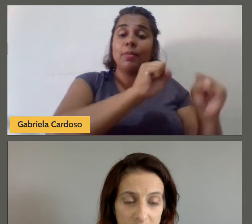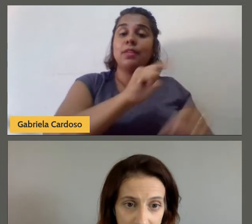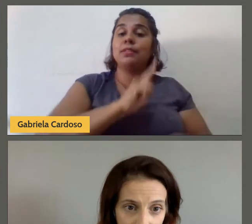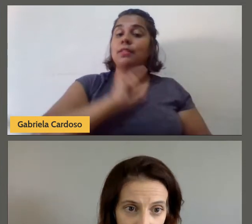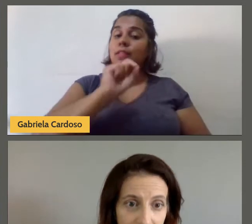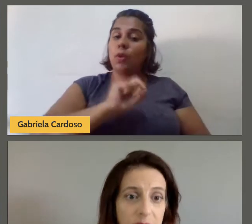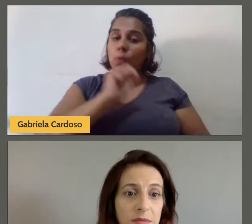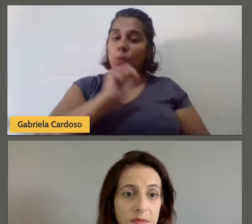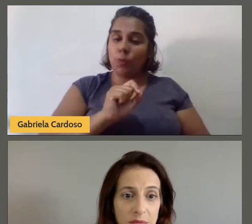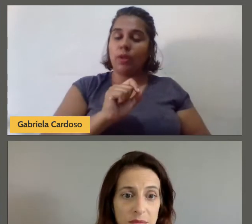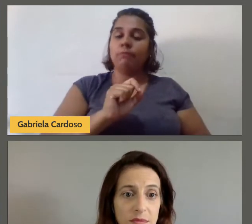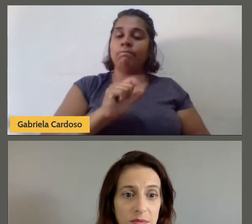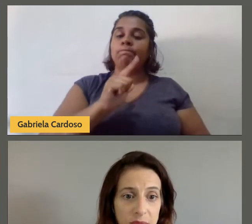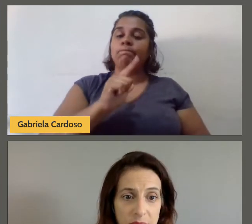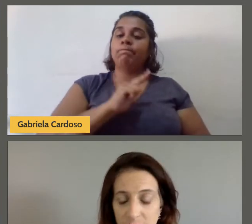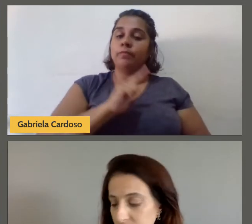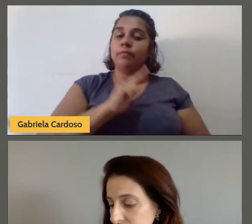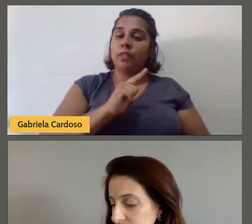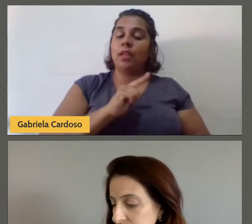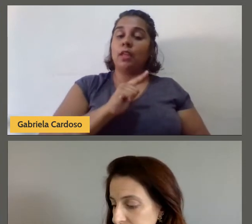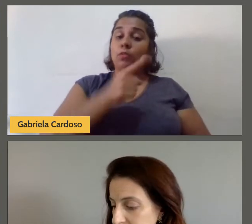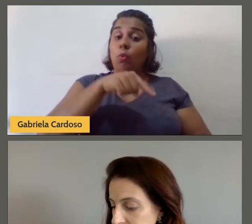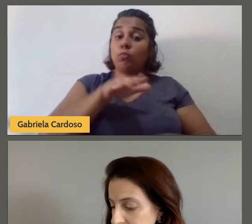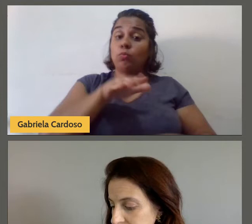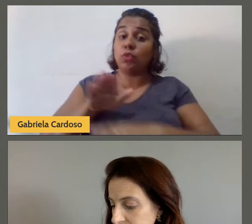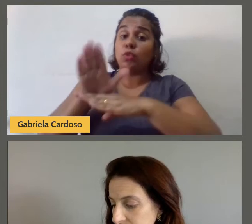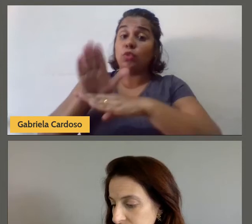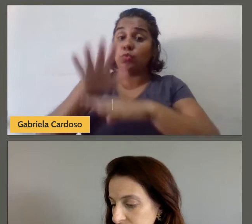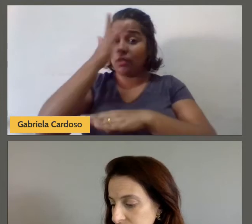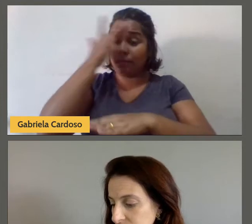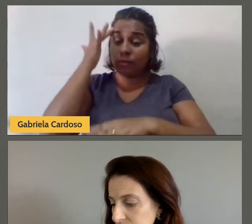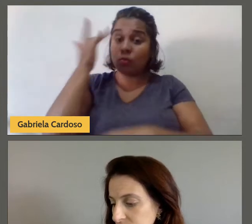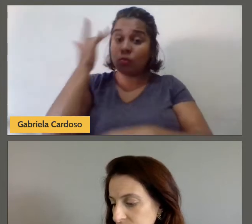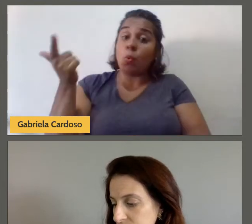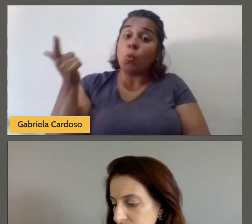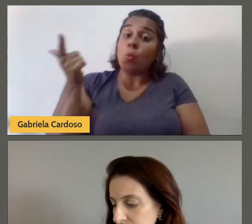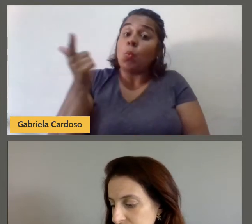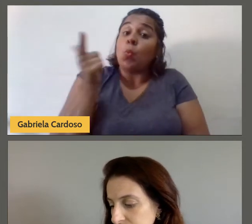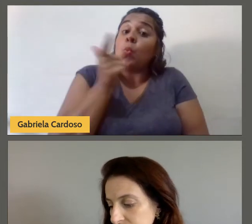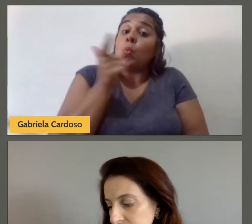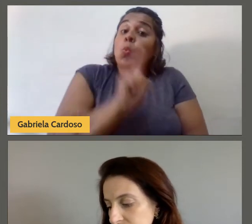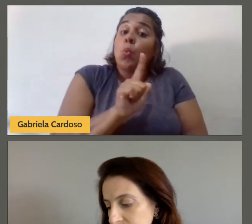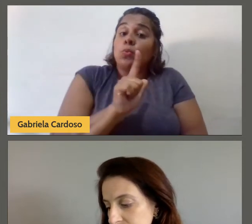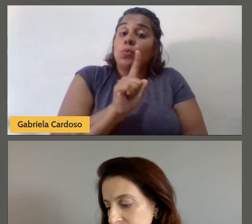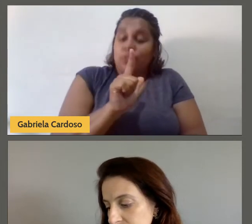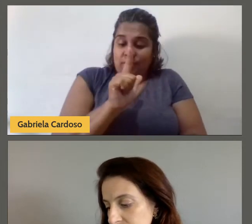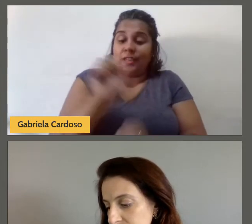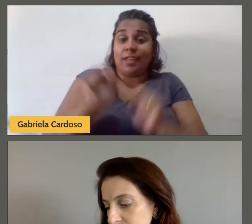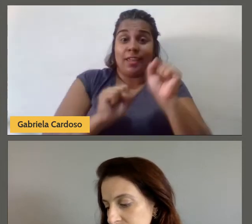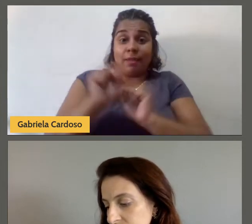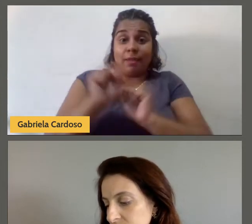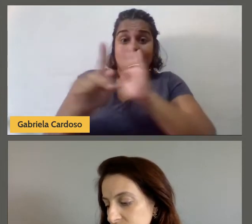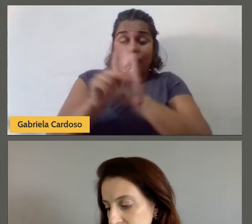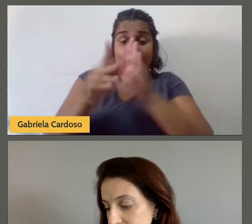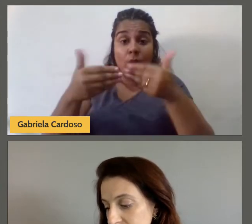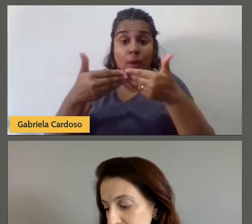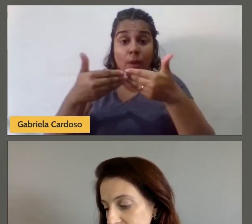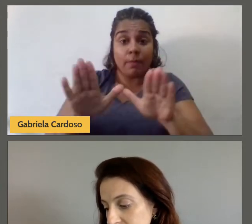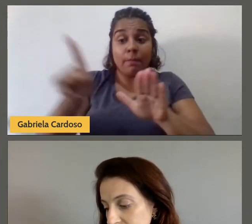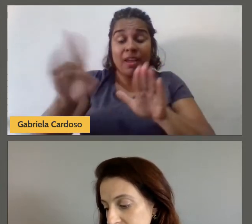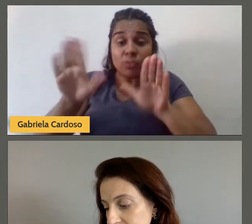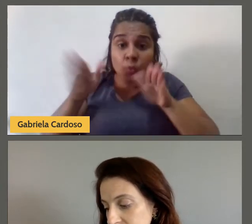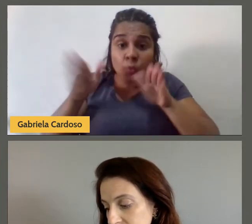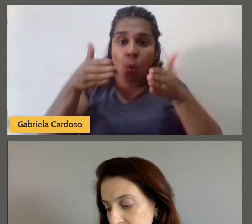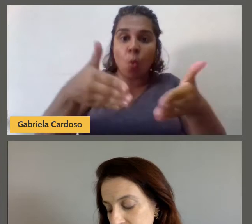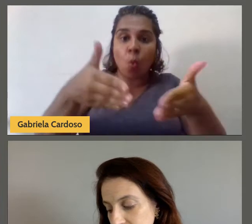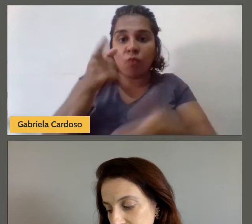né? A gente promove muito a cultura do próprio imigrante no processo de chegada. Então, assim,